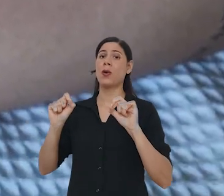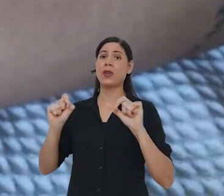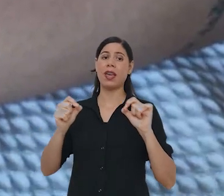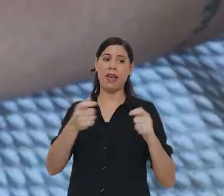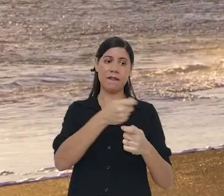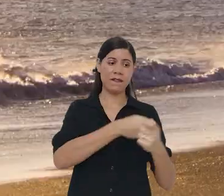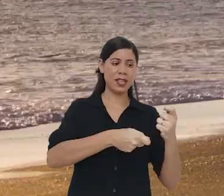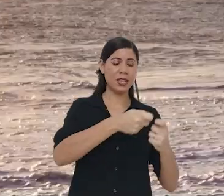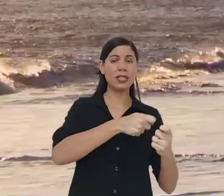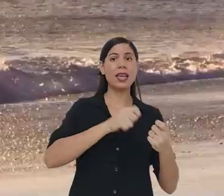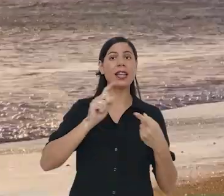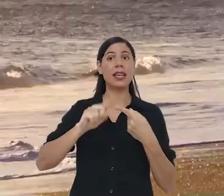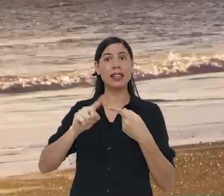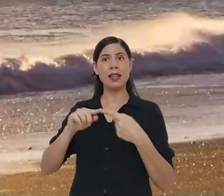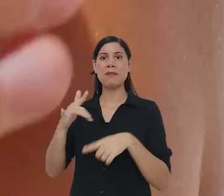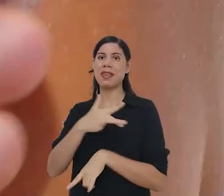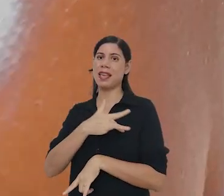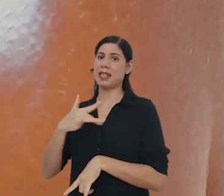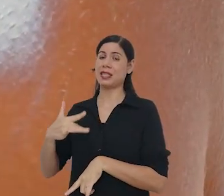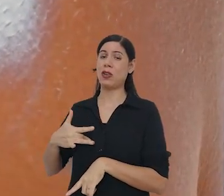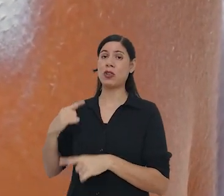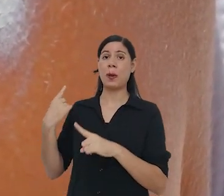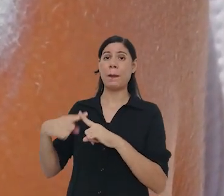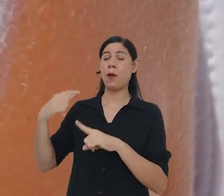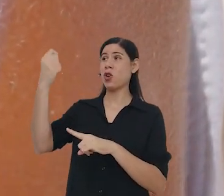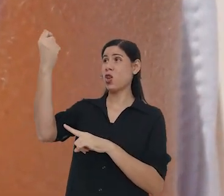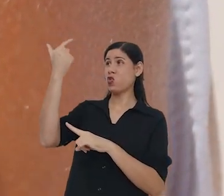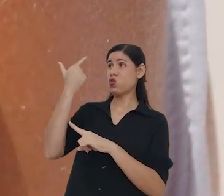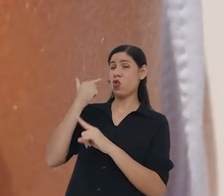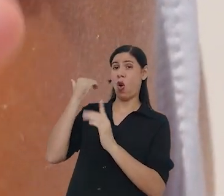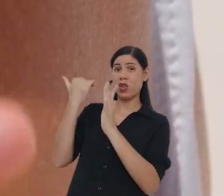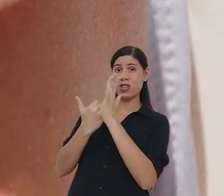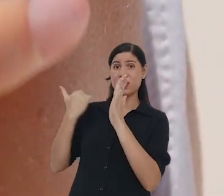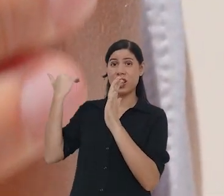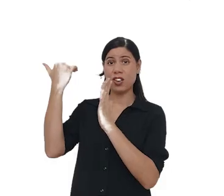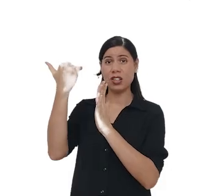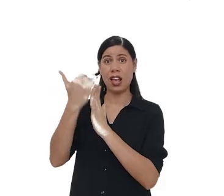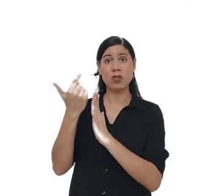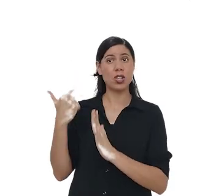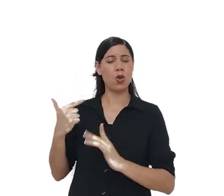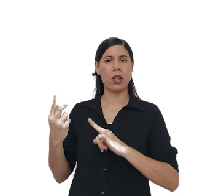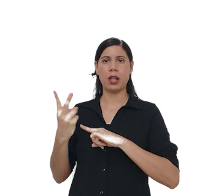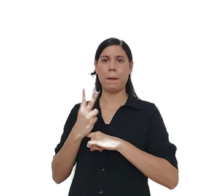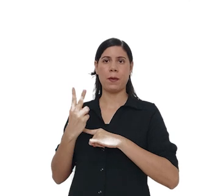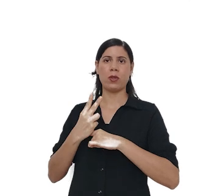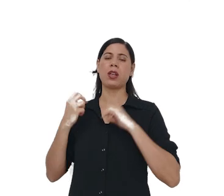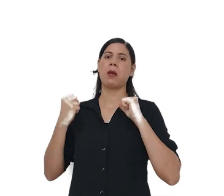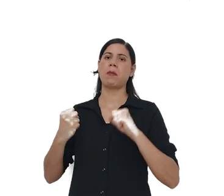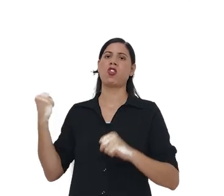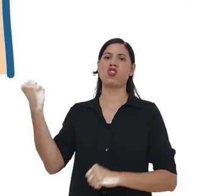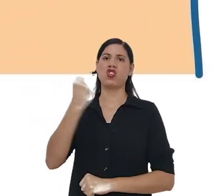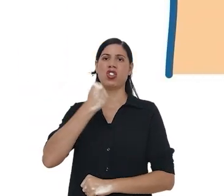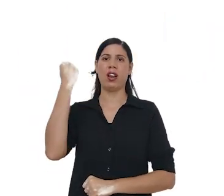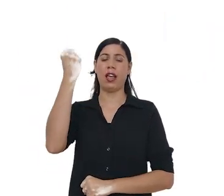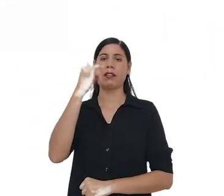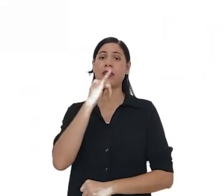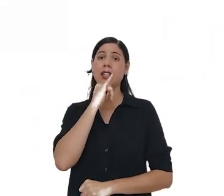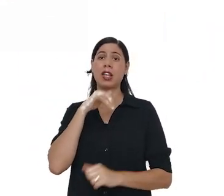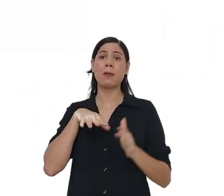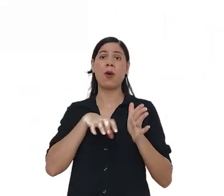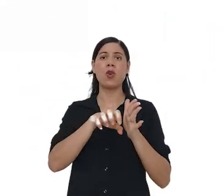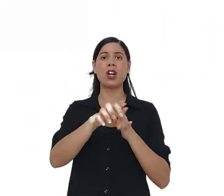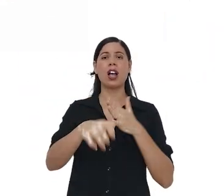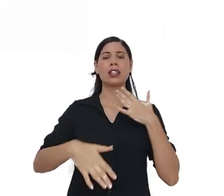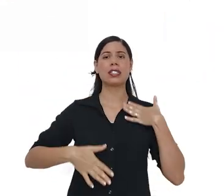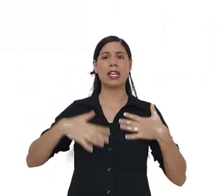financeira. Afinal, o excesso de sol ou a falta de proteção adequada pode levar a um problema grave, como um